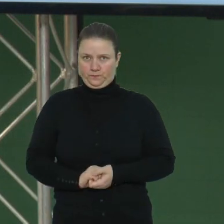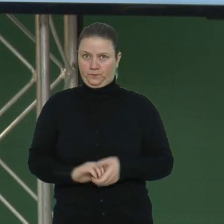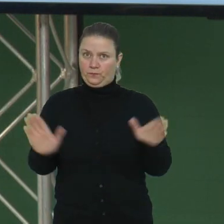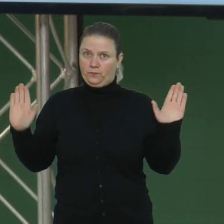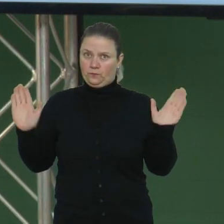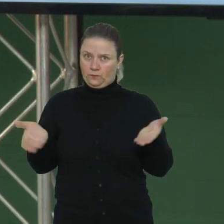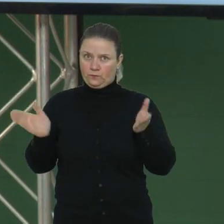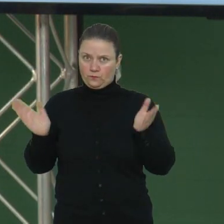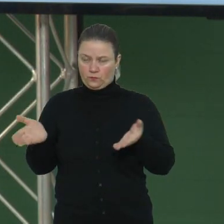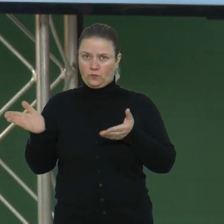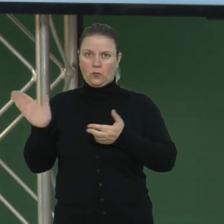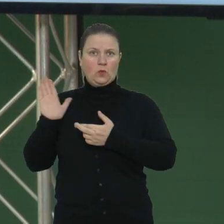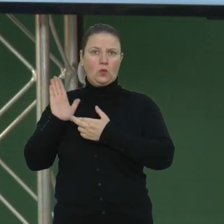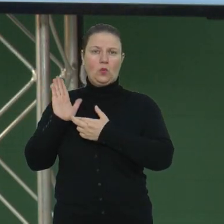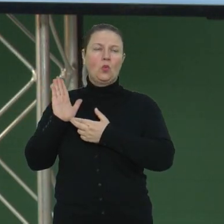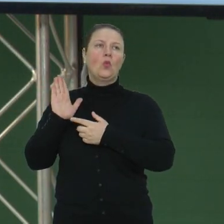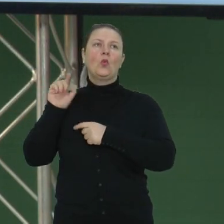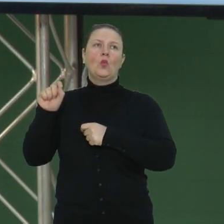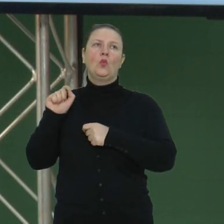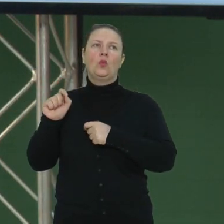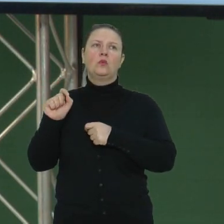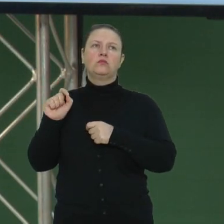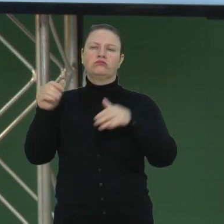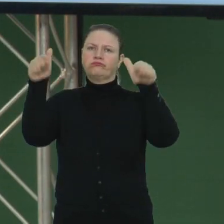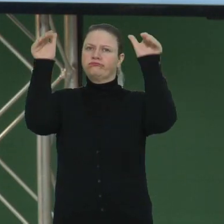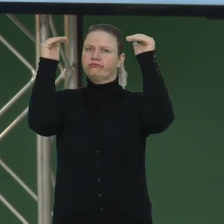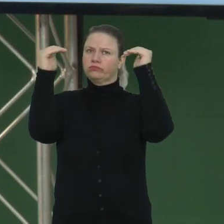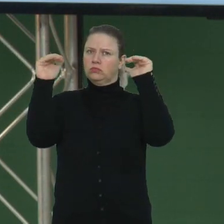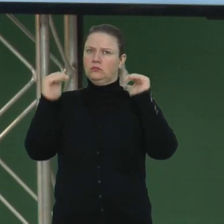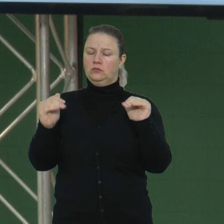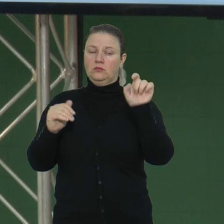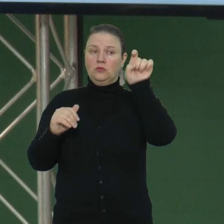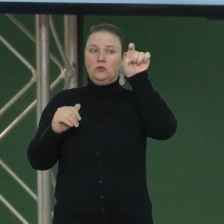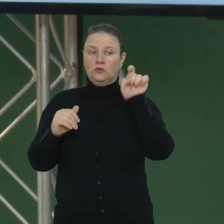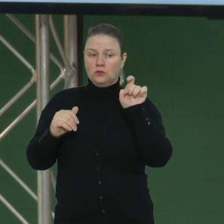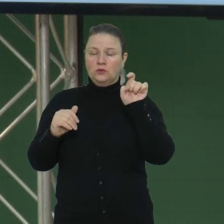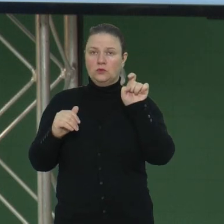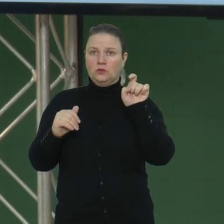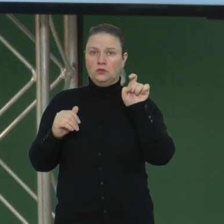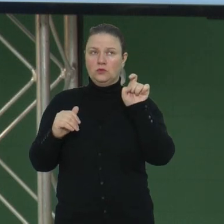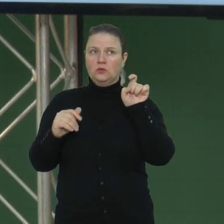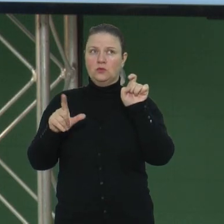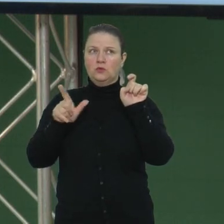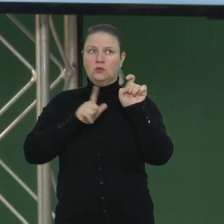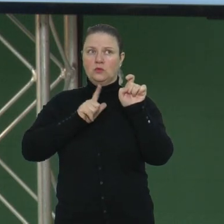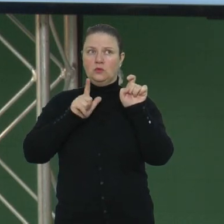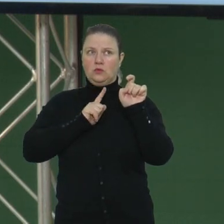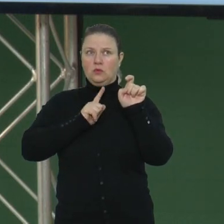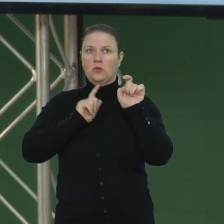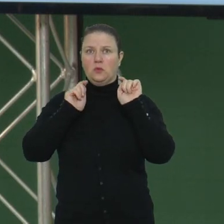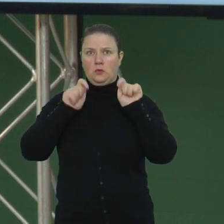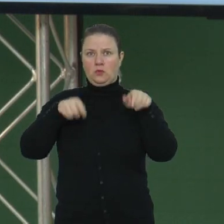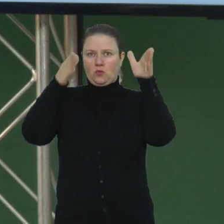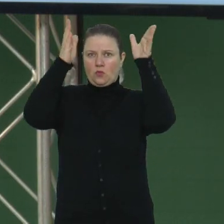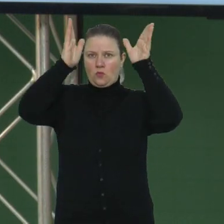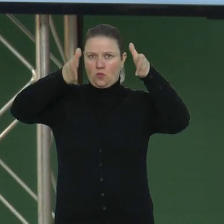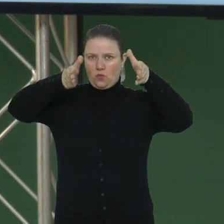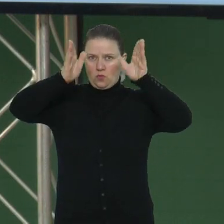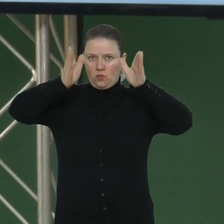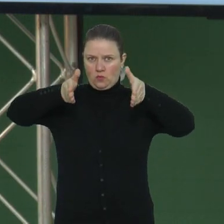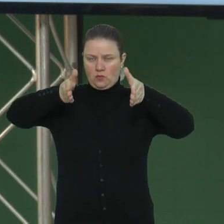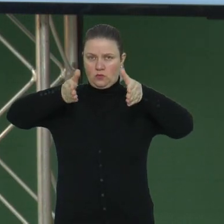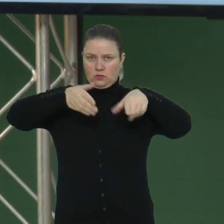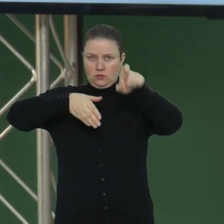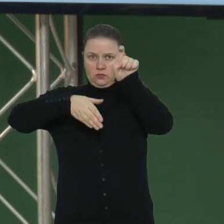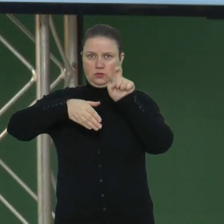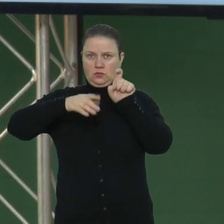de um número qualquer, ou seja, de x, ele pode ser o quê? Esse x que está dentro do módulo. Ou ele pode ser positivo, se ele for maior que